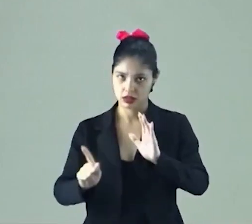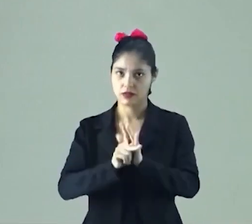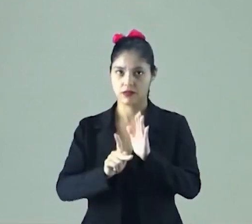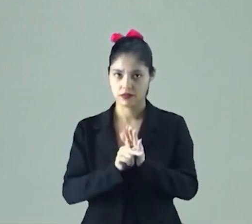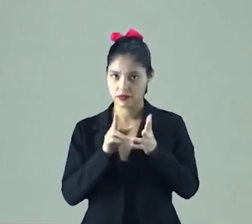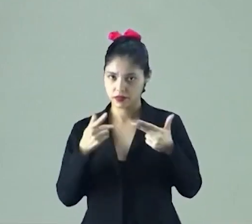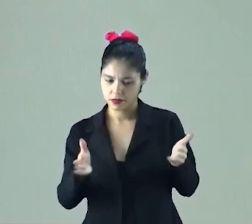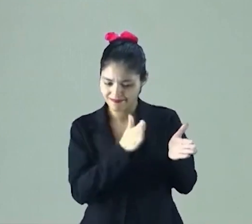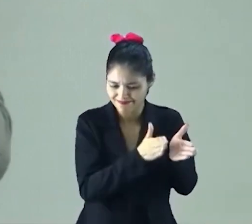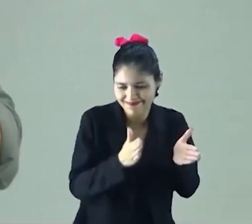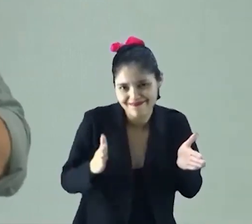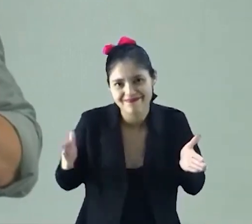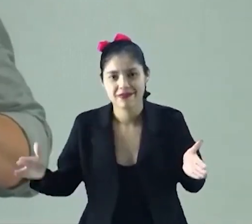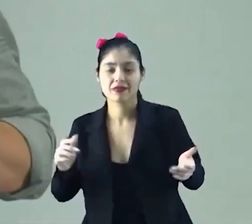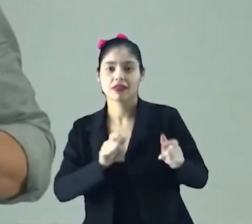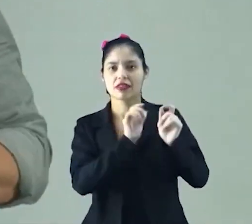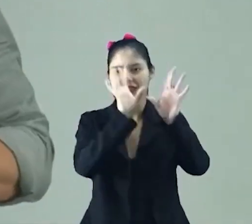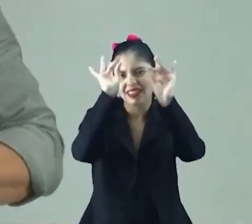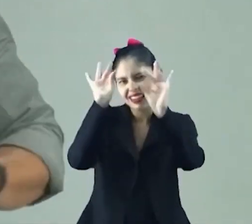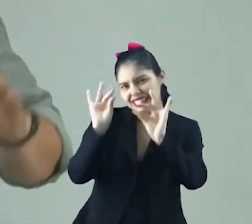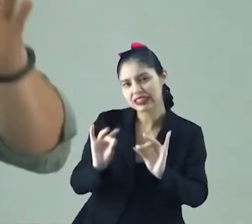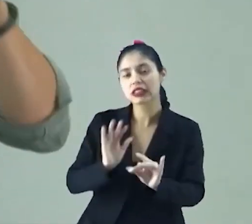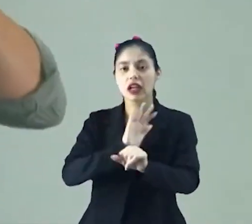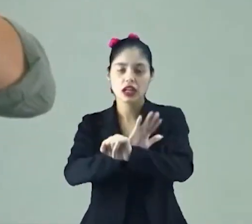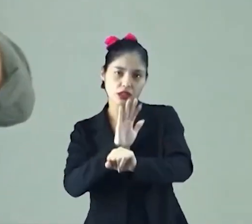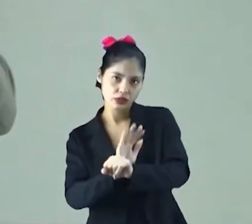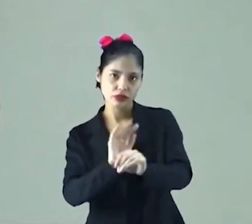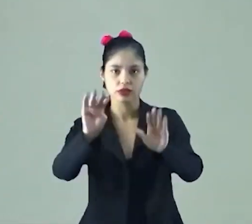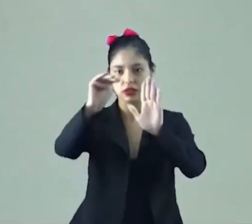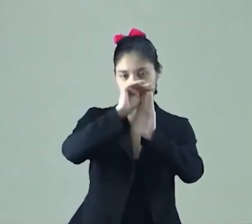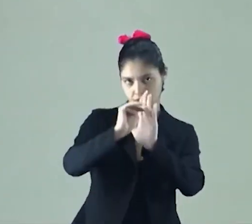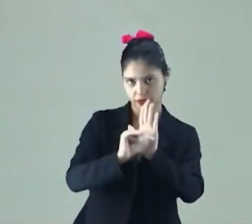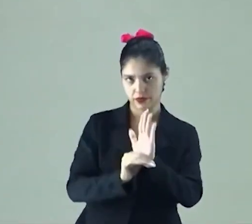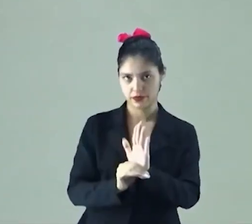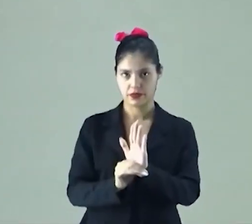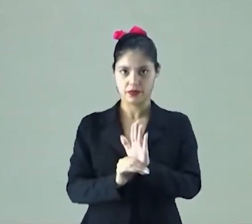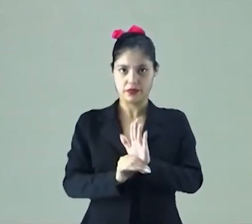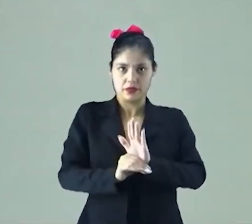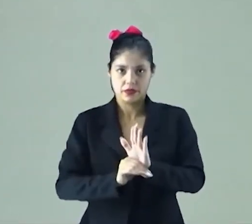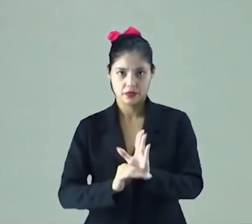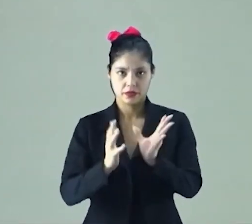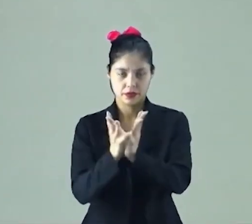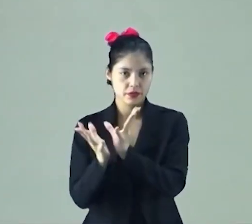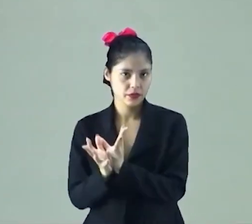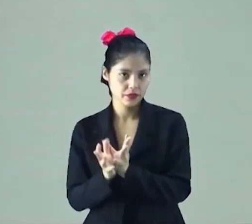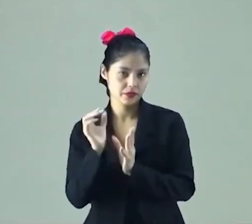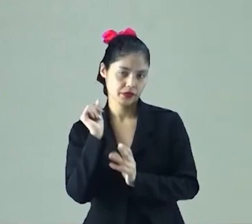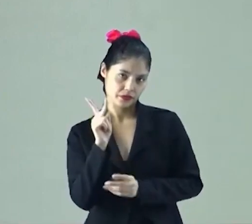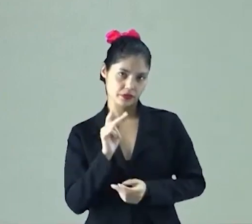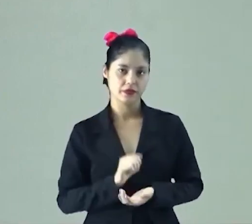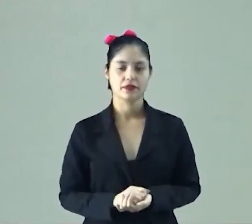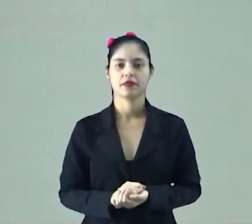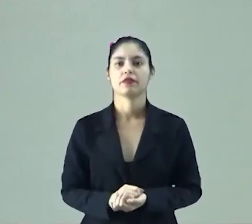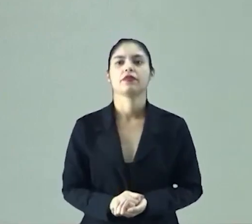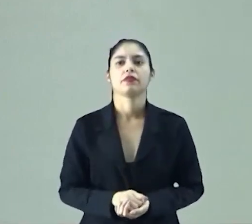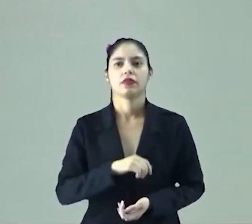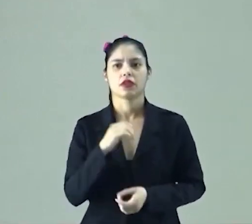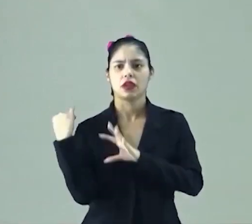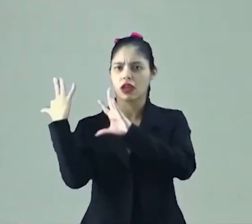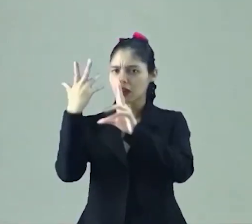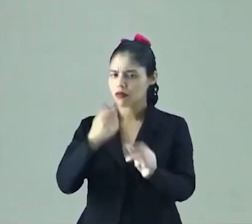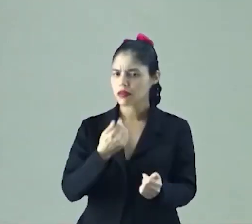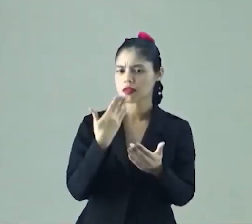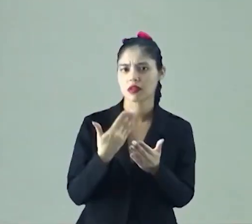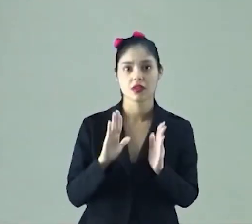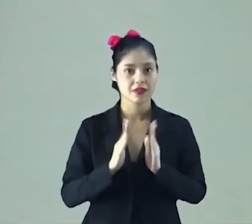de coisinhas que ajudam a gente a classificar esses organismos em cada um desses grupos. Né, sugiro inclusive que você revise